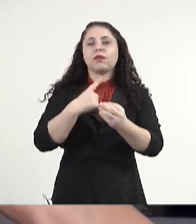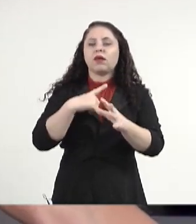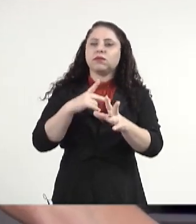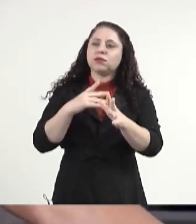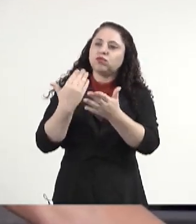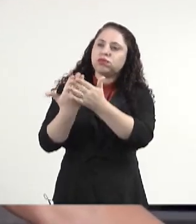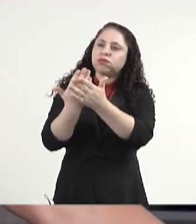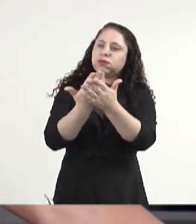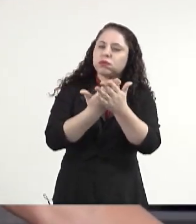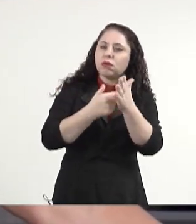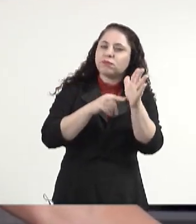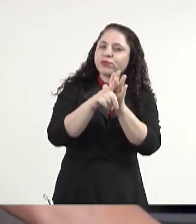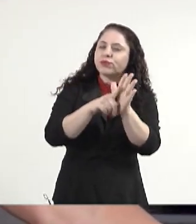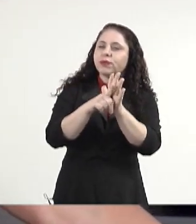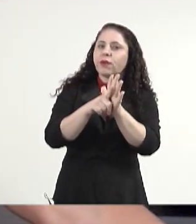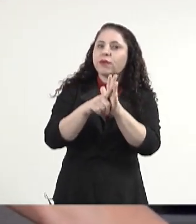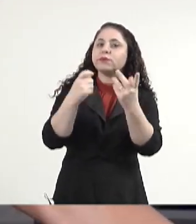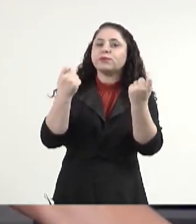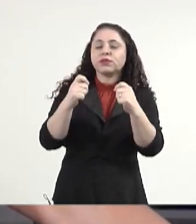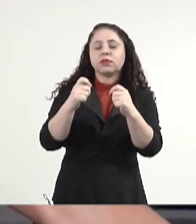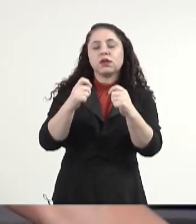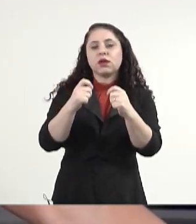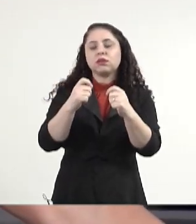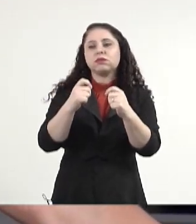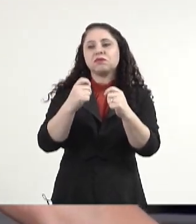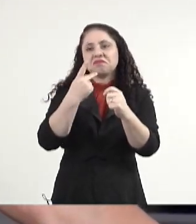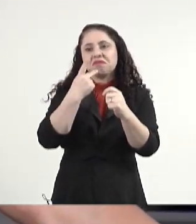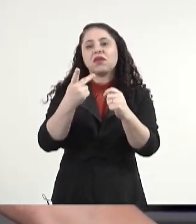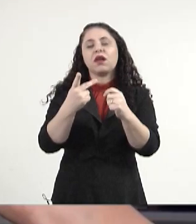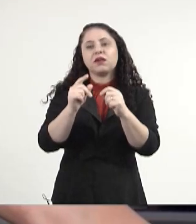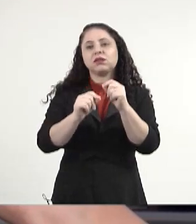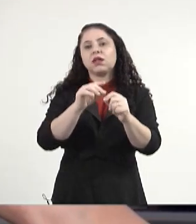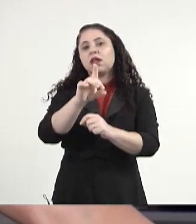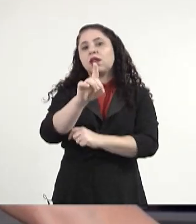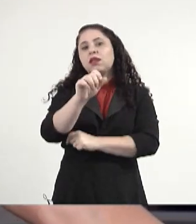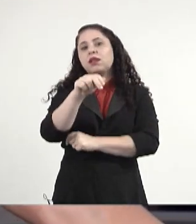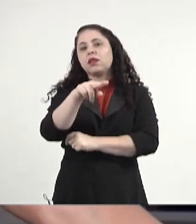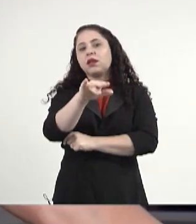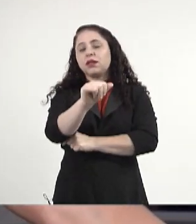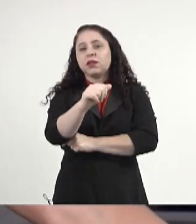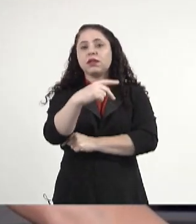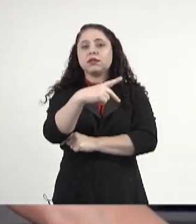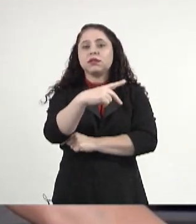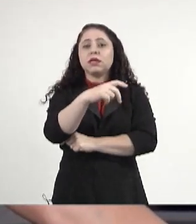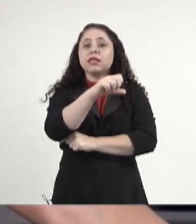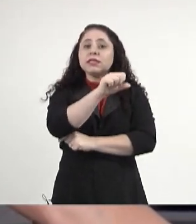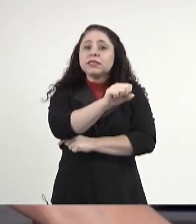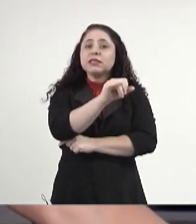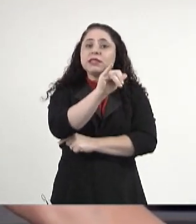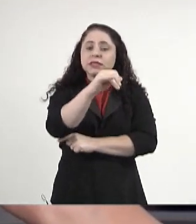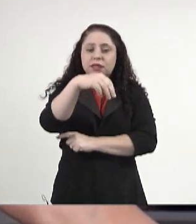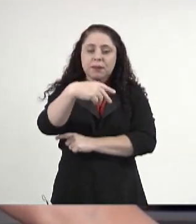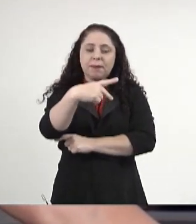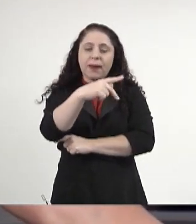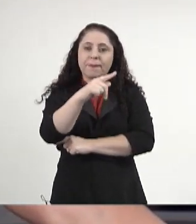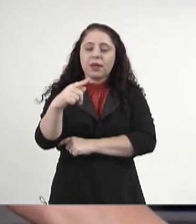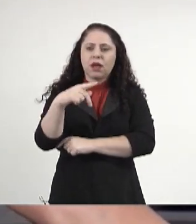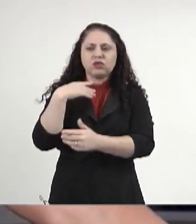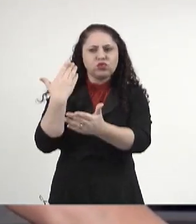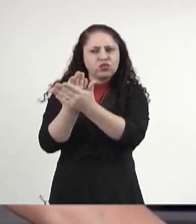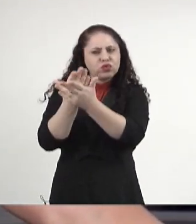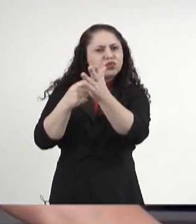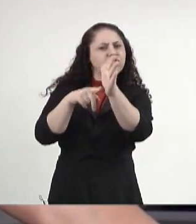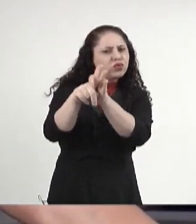um estudo que eu falo e tenho que admitir que a Dani, que é a nossa presidente do Simpap, foi uma pessoa que lutou, que